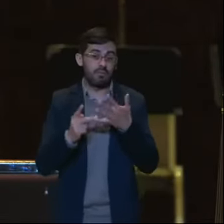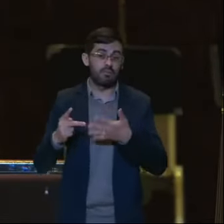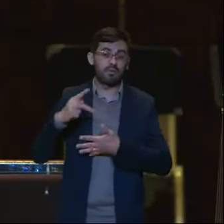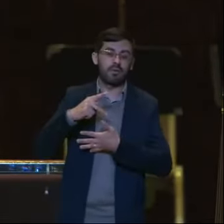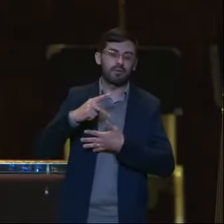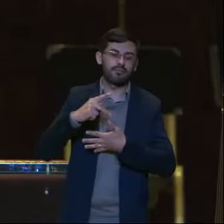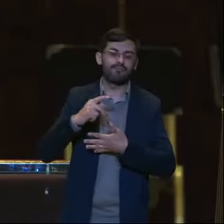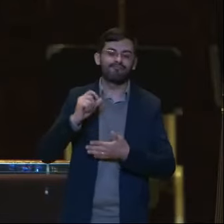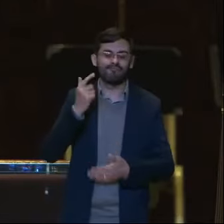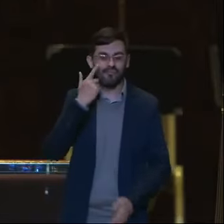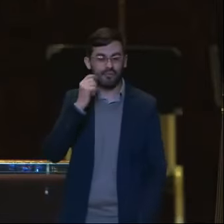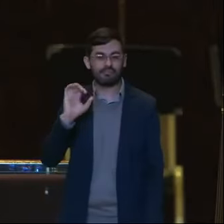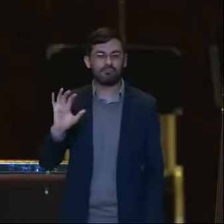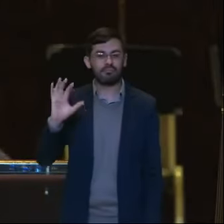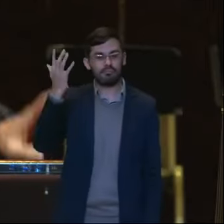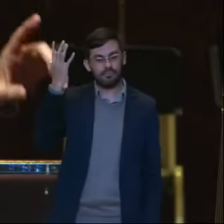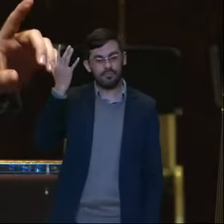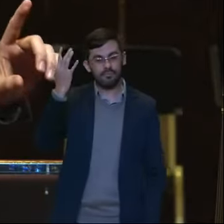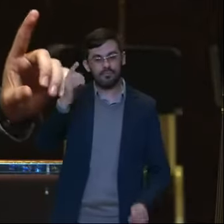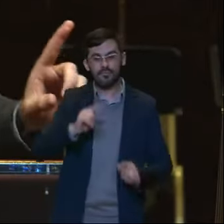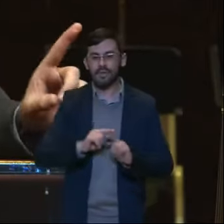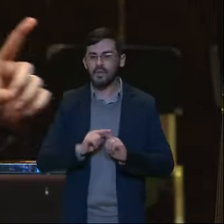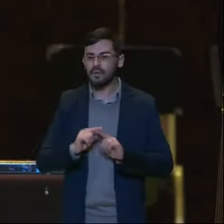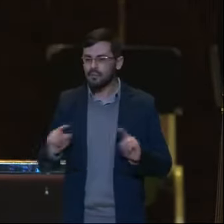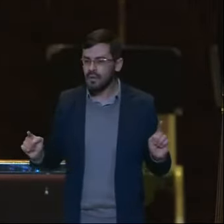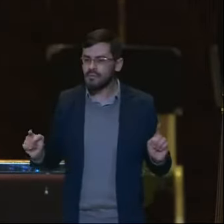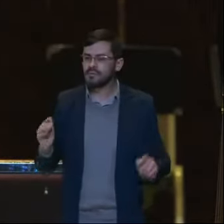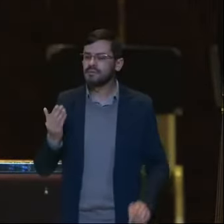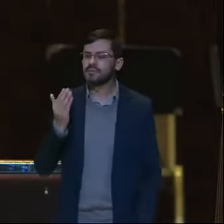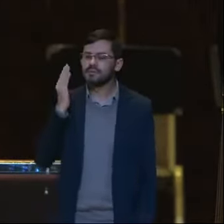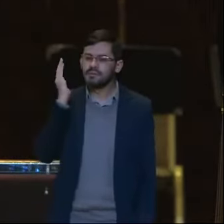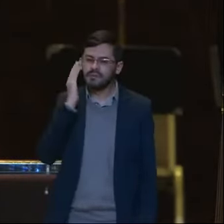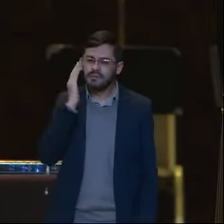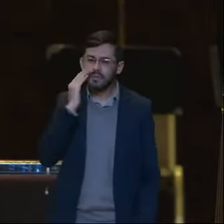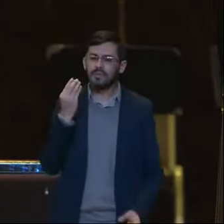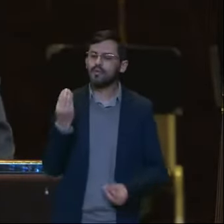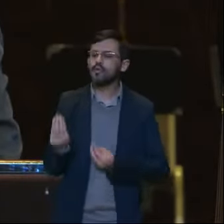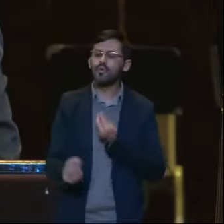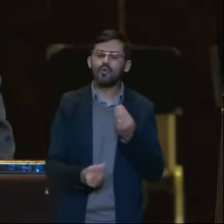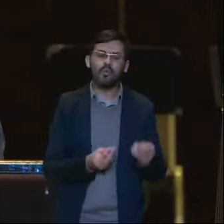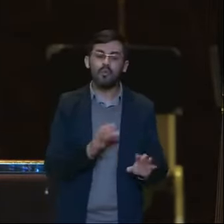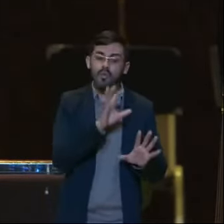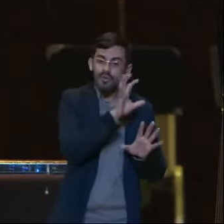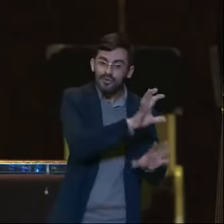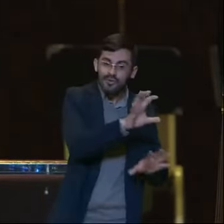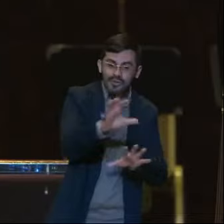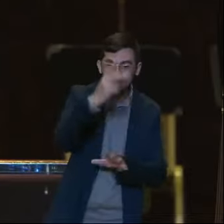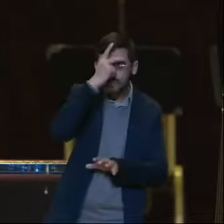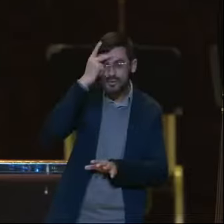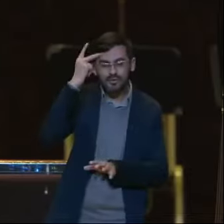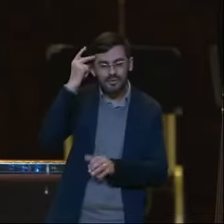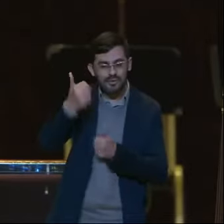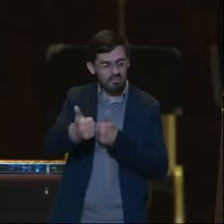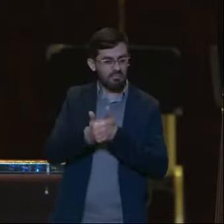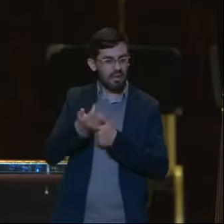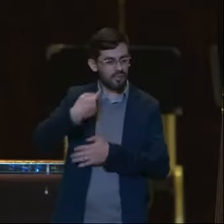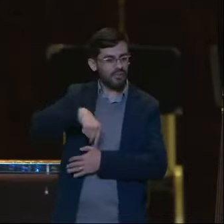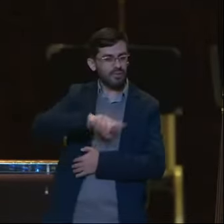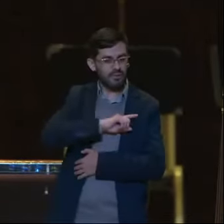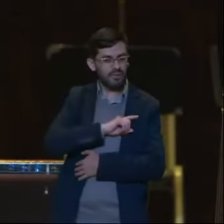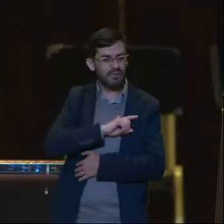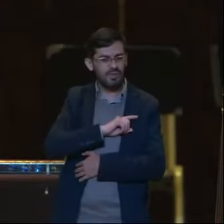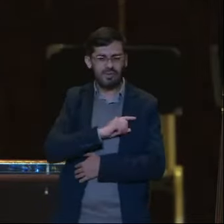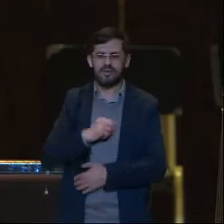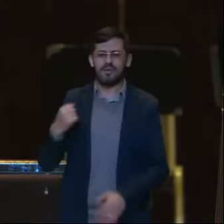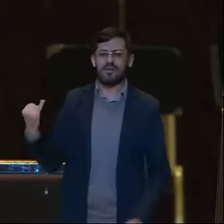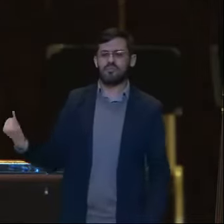ver isso acontecer. Agora, irmãos, sabe como é que a gente influencia as pessoas ao nosso redor como sal da terra? Como são importantes ter homens